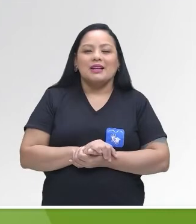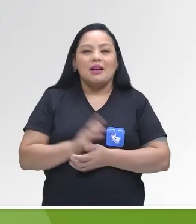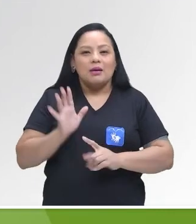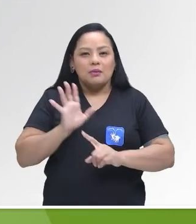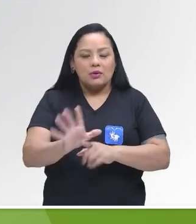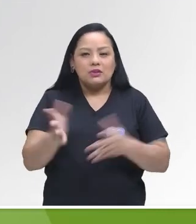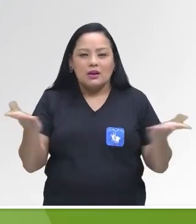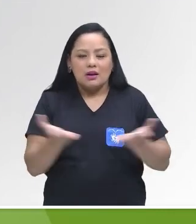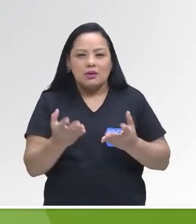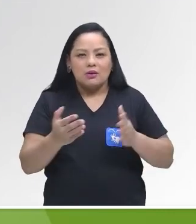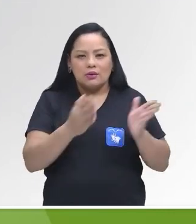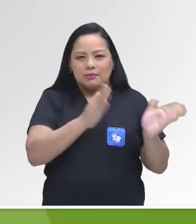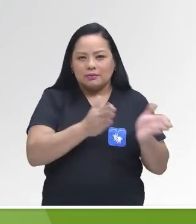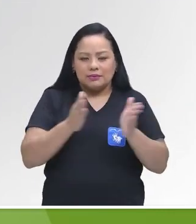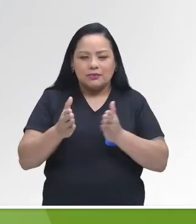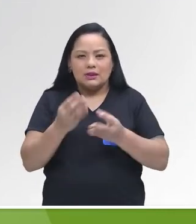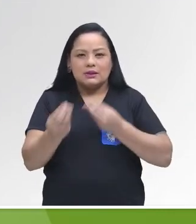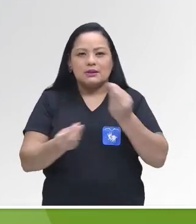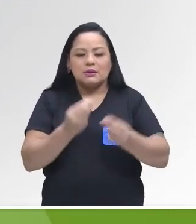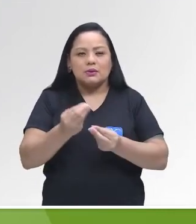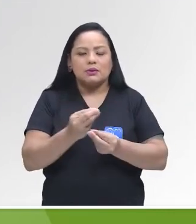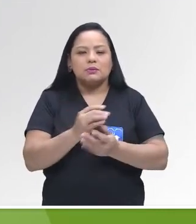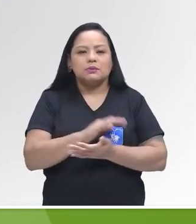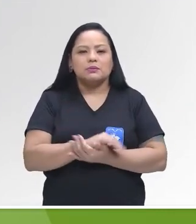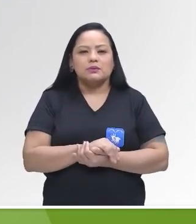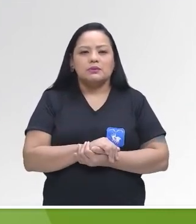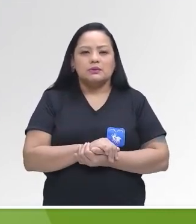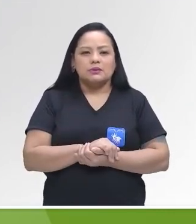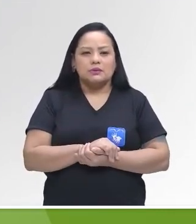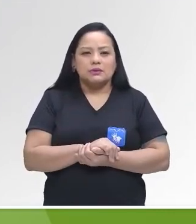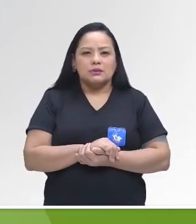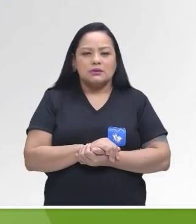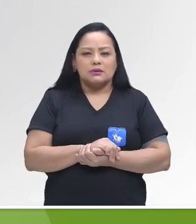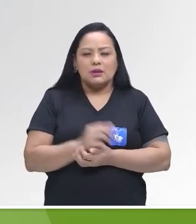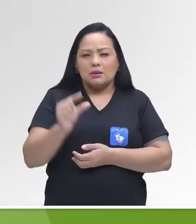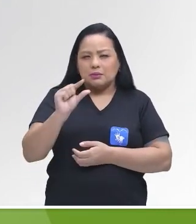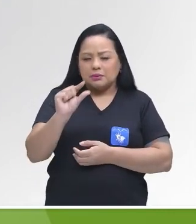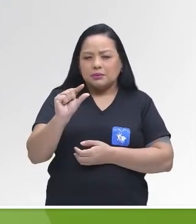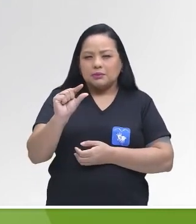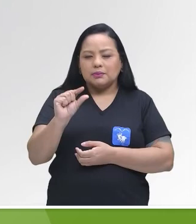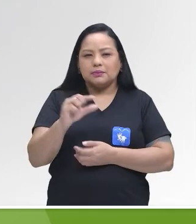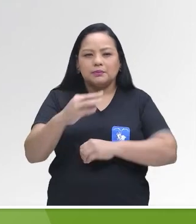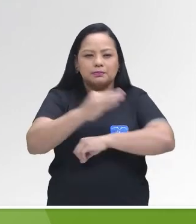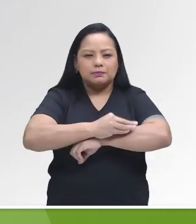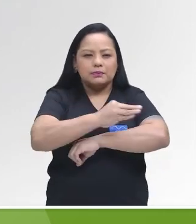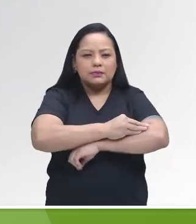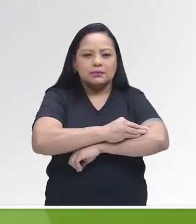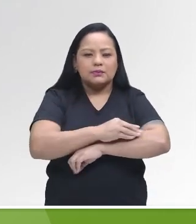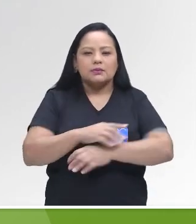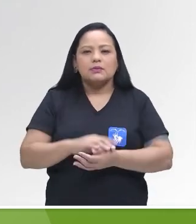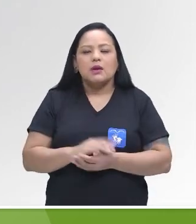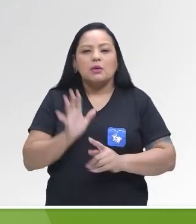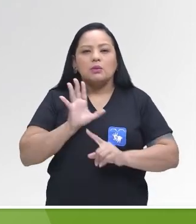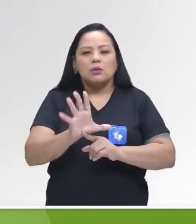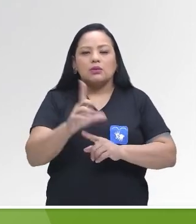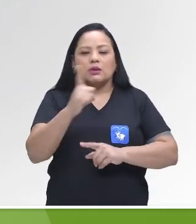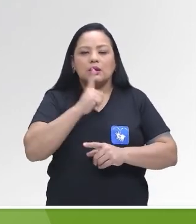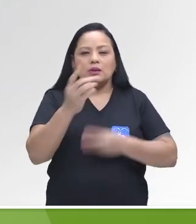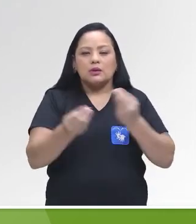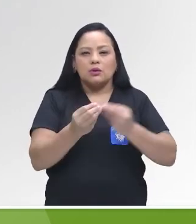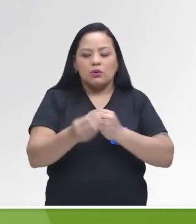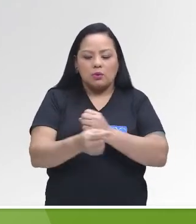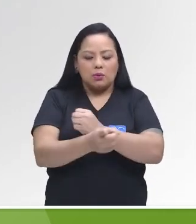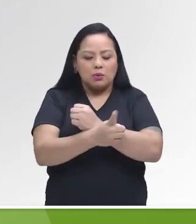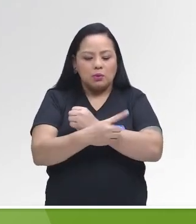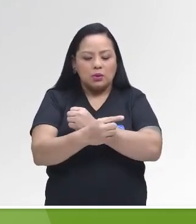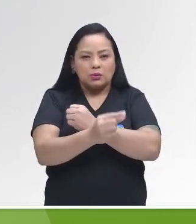vocês a parte larval, tá? A forma larval vai apresentar aí uma cauda